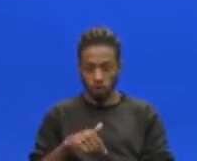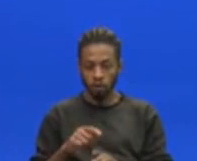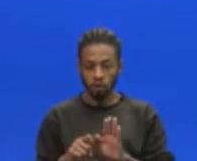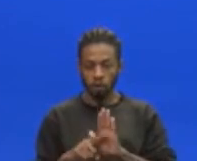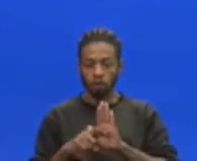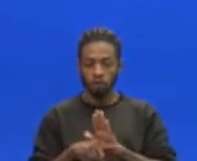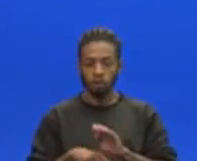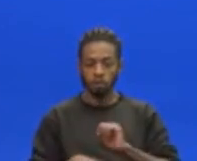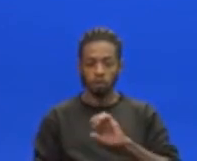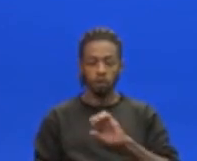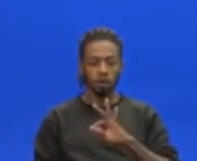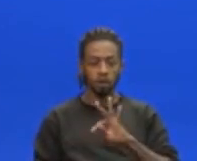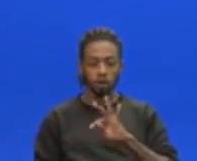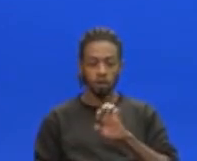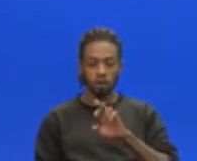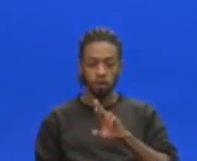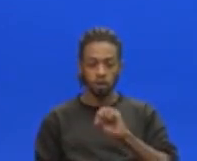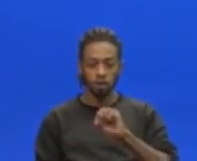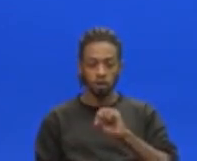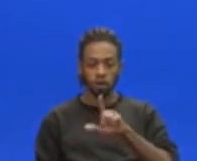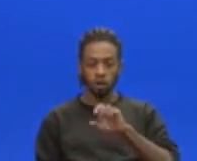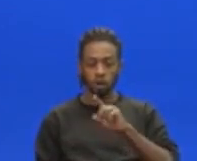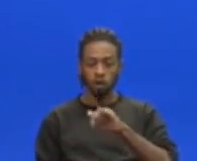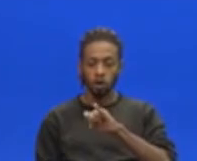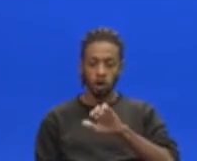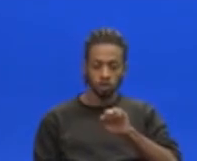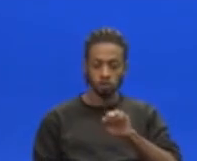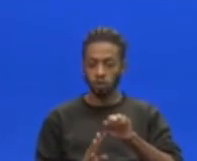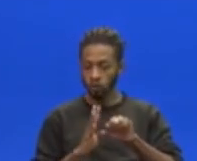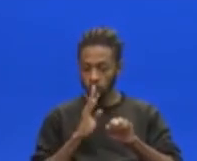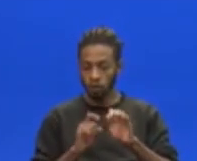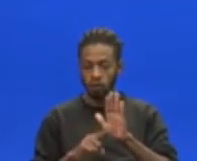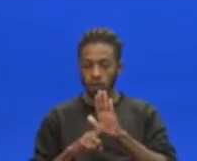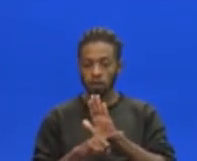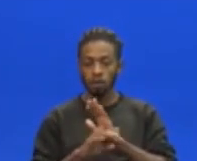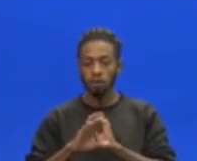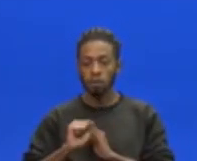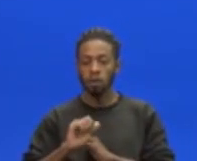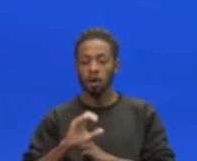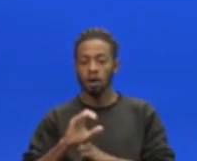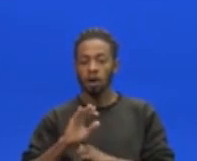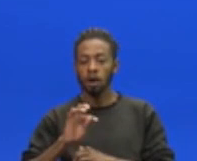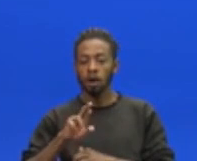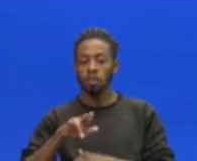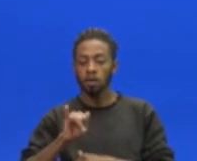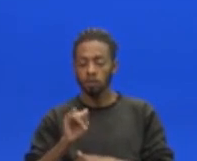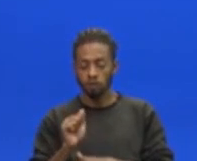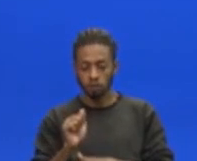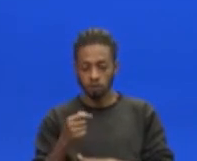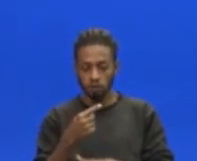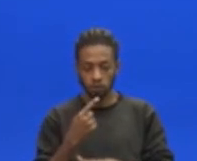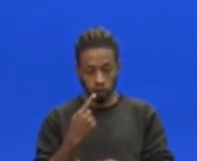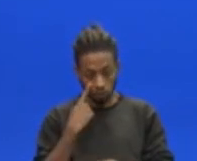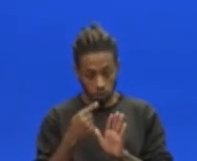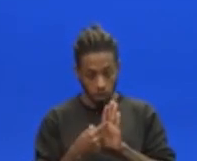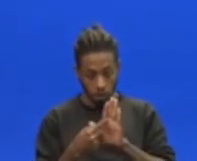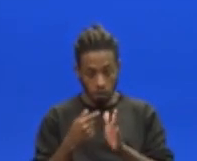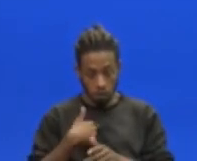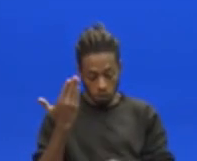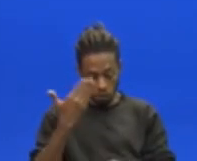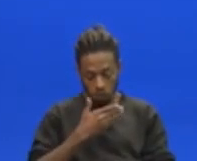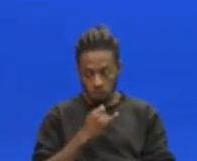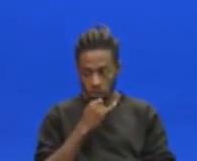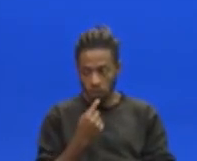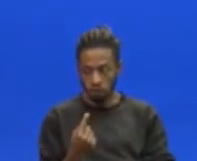do descobrimento dos micro-organismos. Louis Pasteur é considerado o pai da bacteriologia, né? Ele mostra que, na